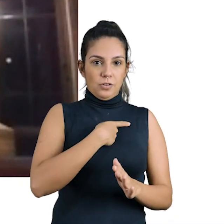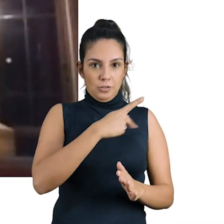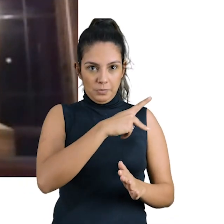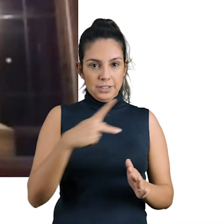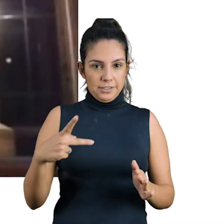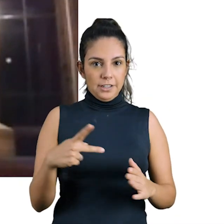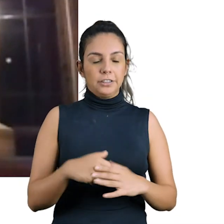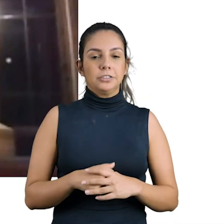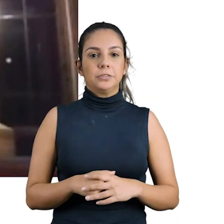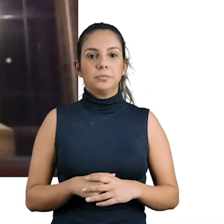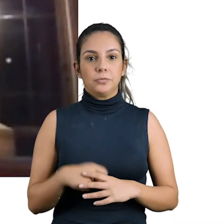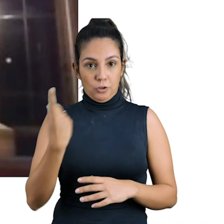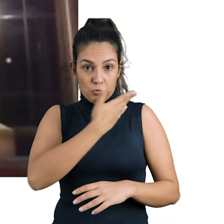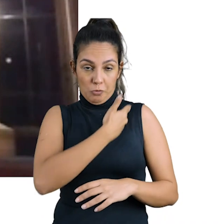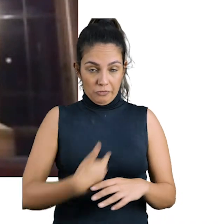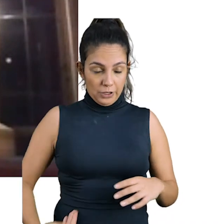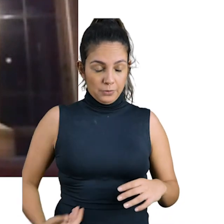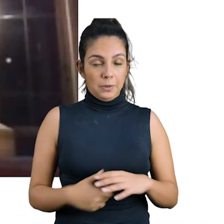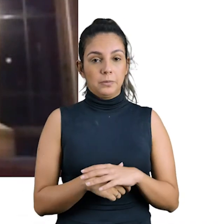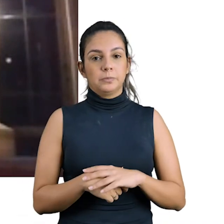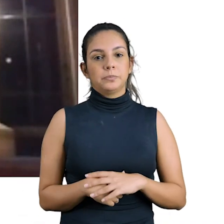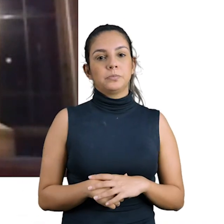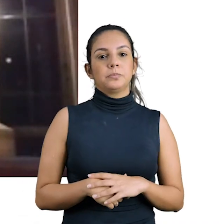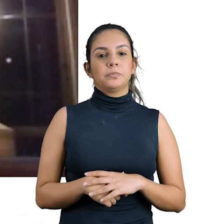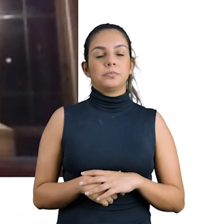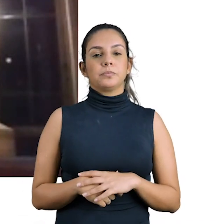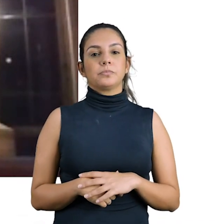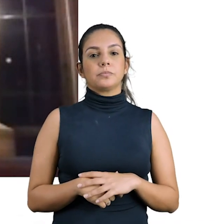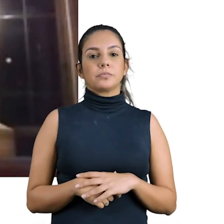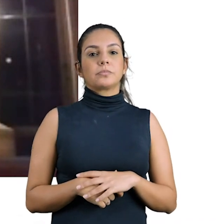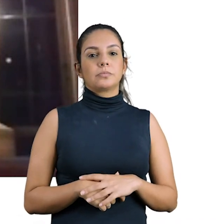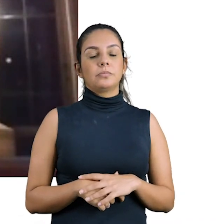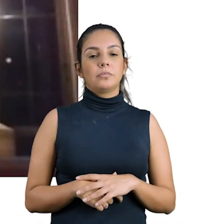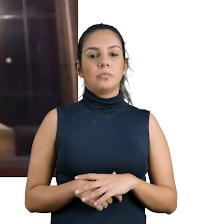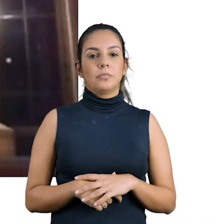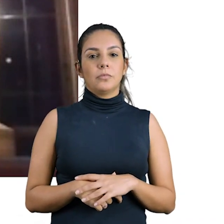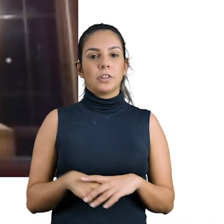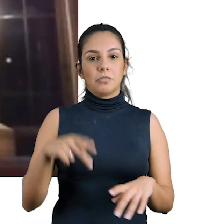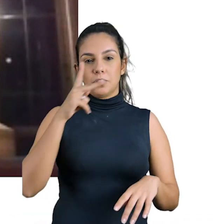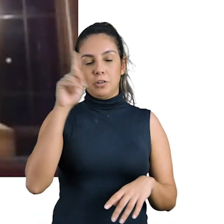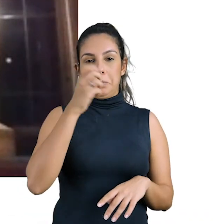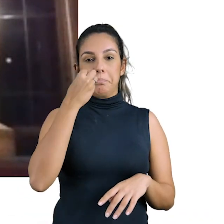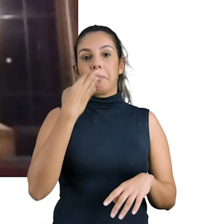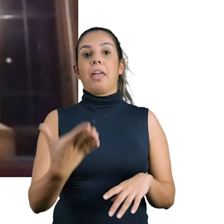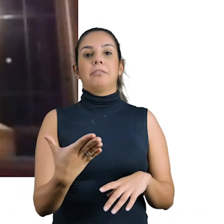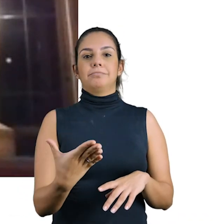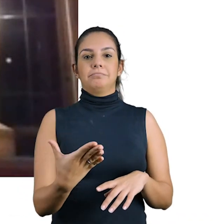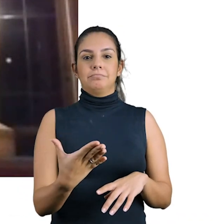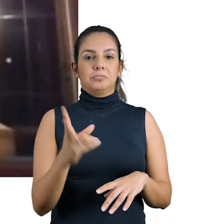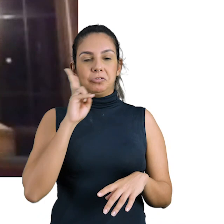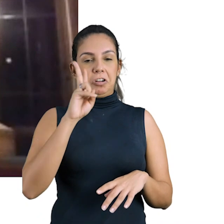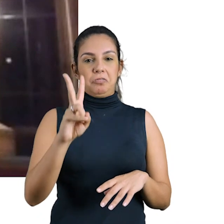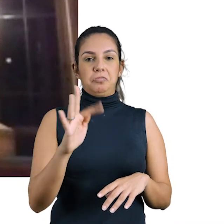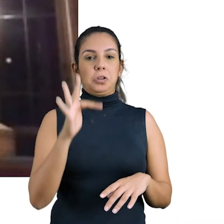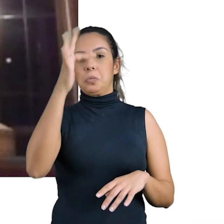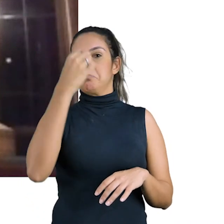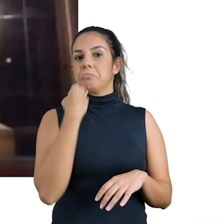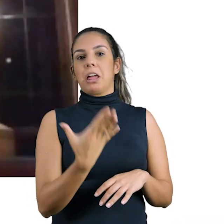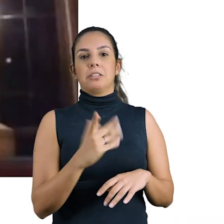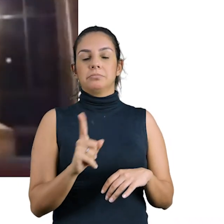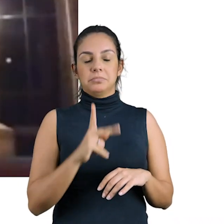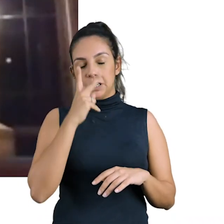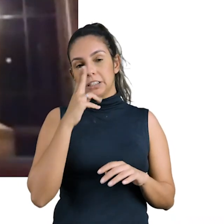ultraconservadora e retrógrada do nosso governo. Então, me parece que, infelizmente, não vamos sair bem